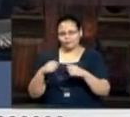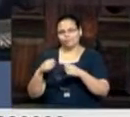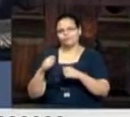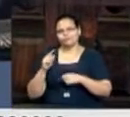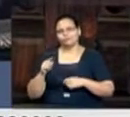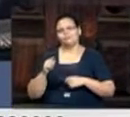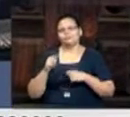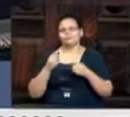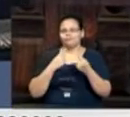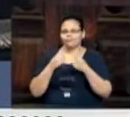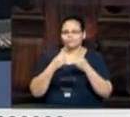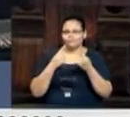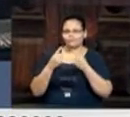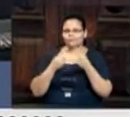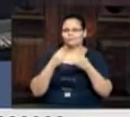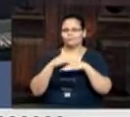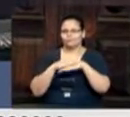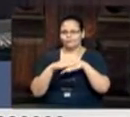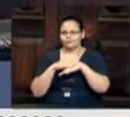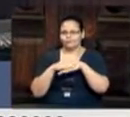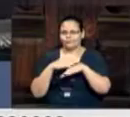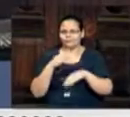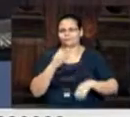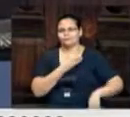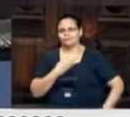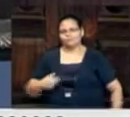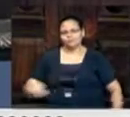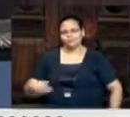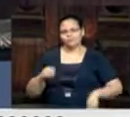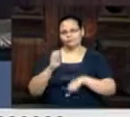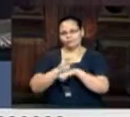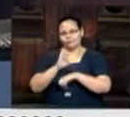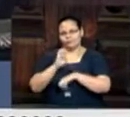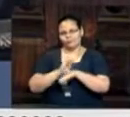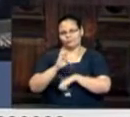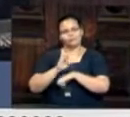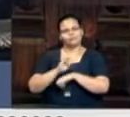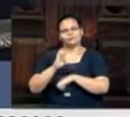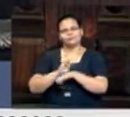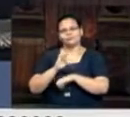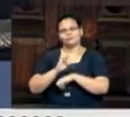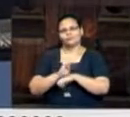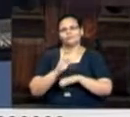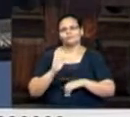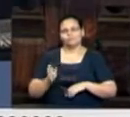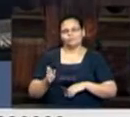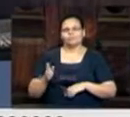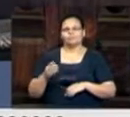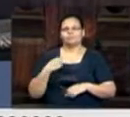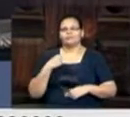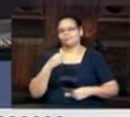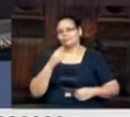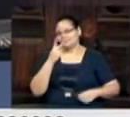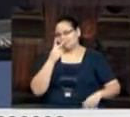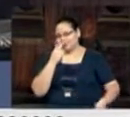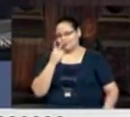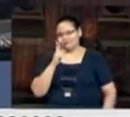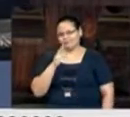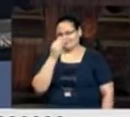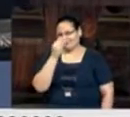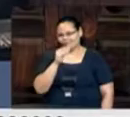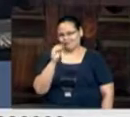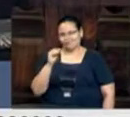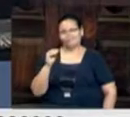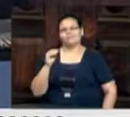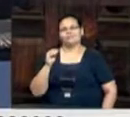de interlocução com o governo do Estado, que certamente já se colocou de costas para a população e